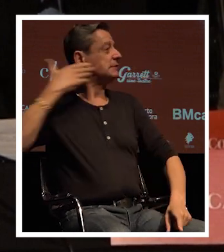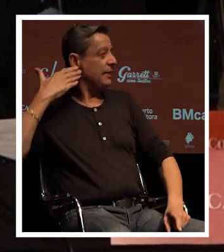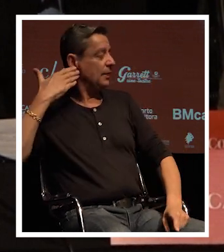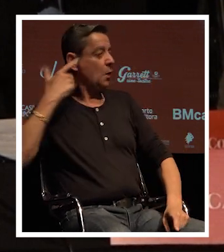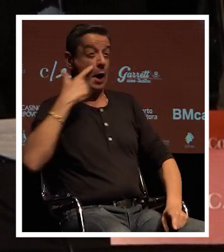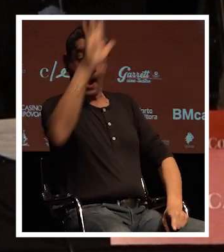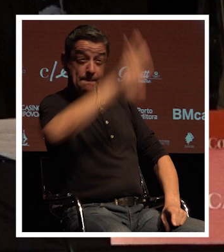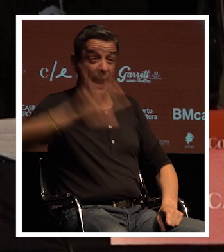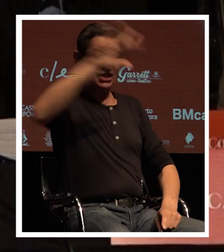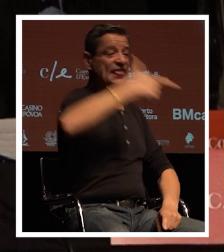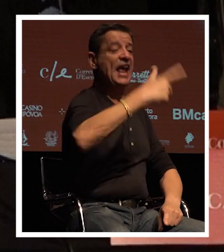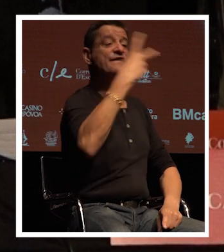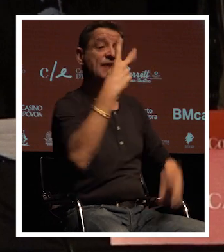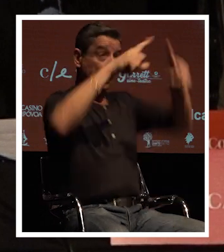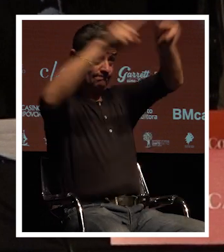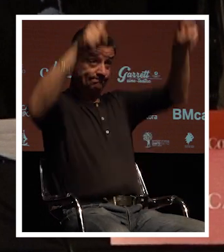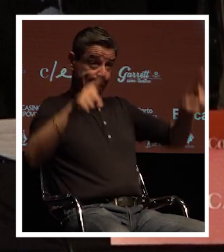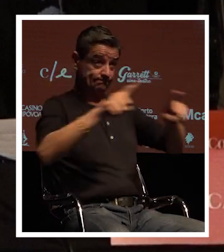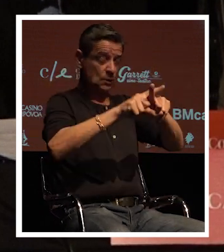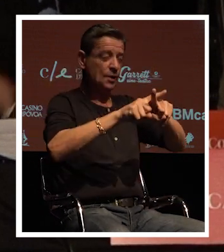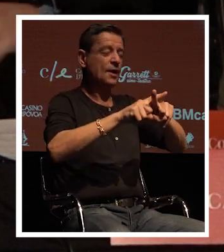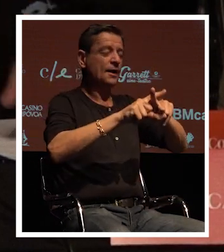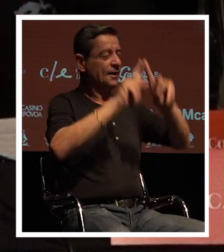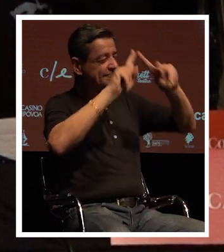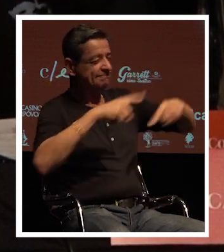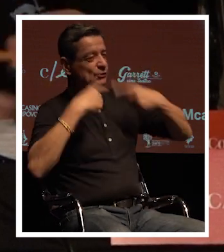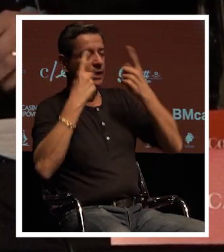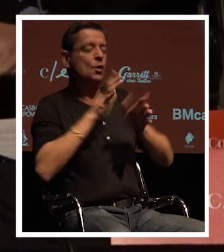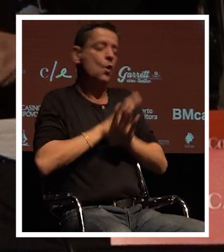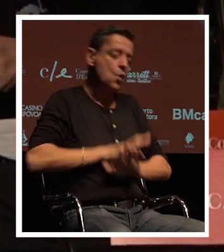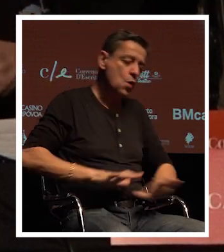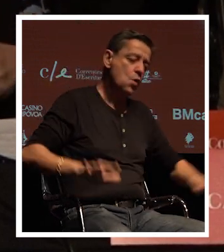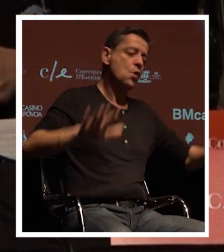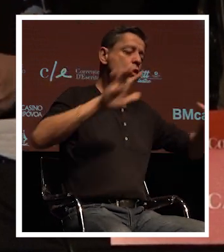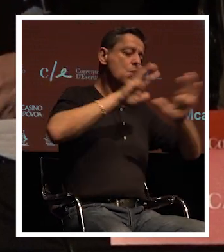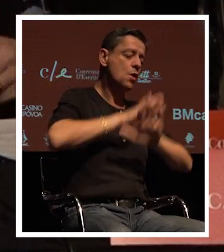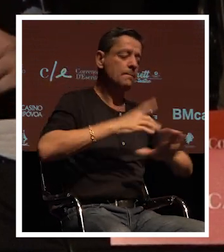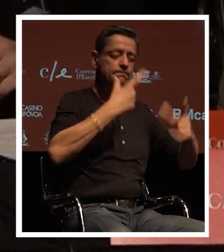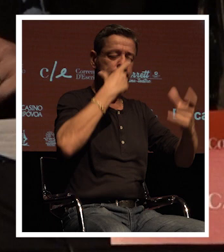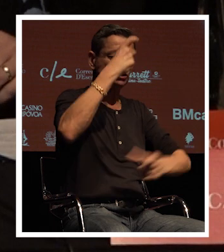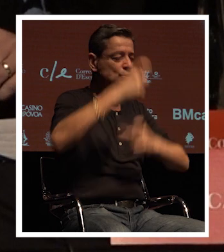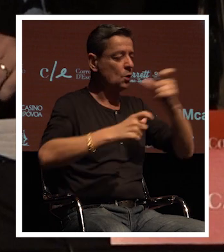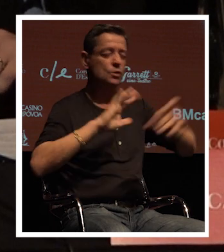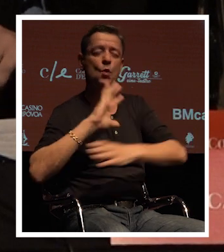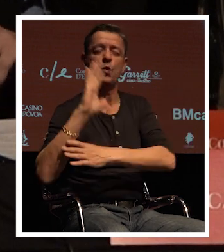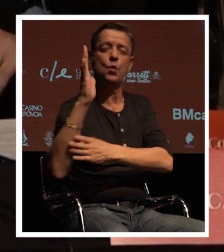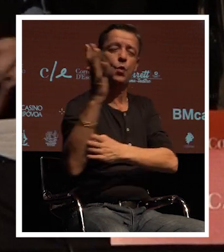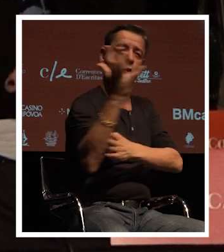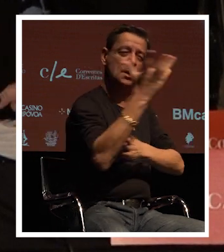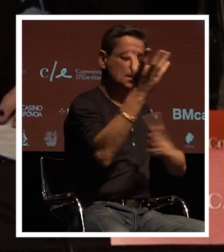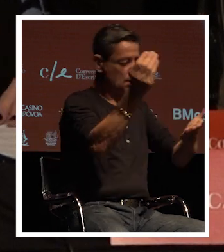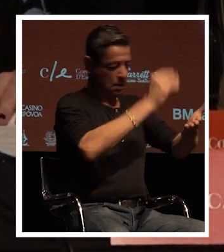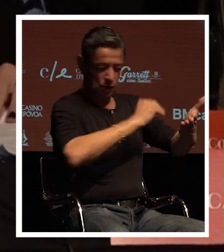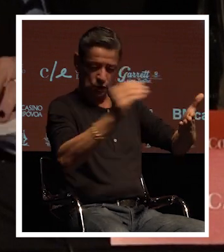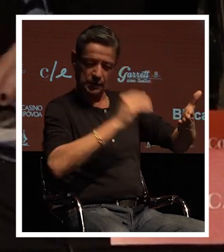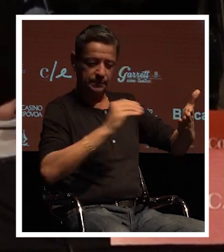das imagens da TV e dos sorrisos incrédulos e aliviados de tanta gente sobre esse dia Escrevi já